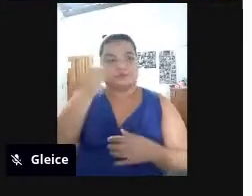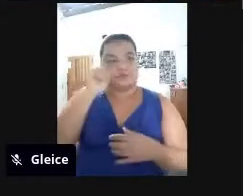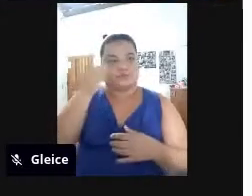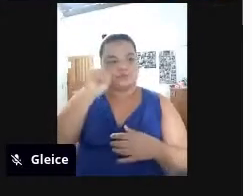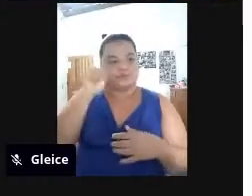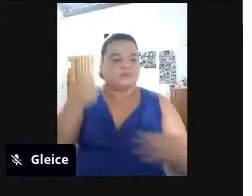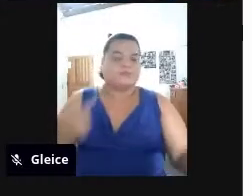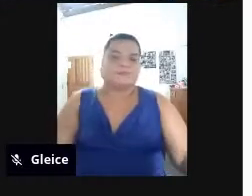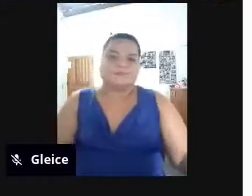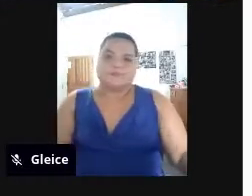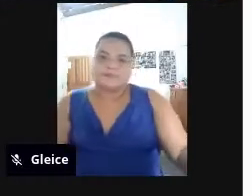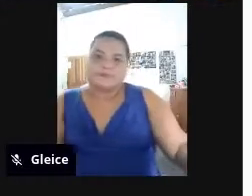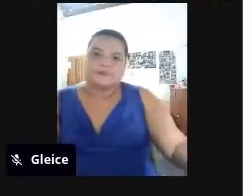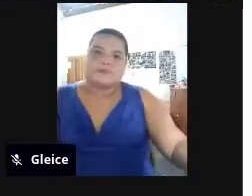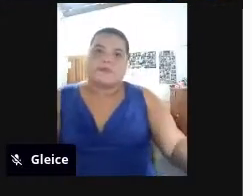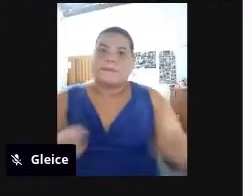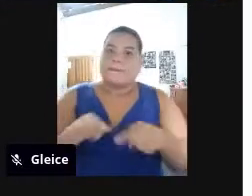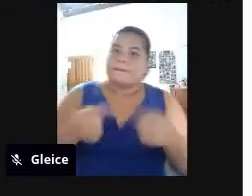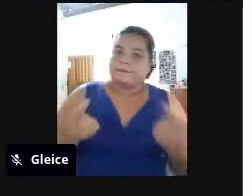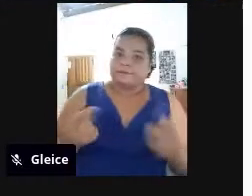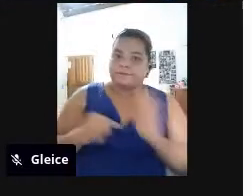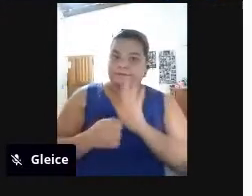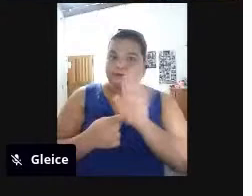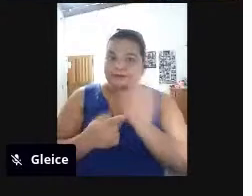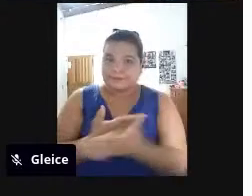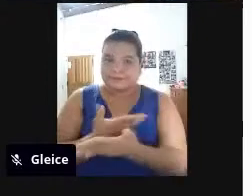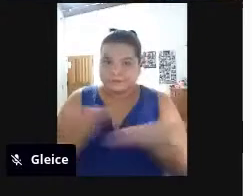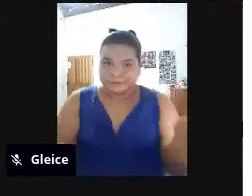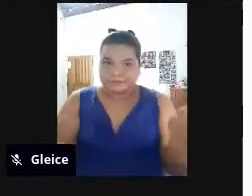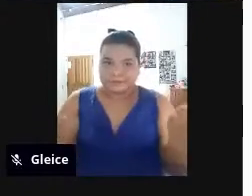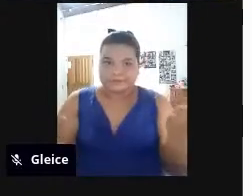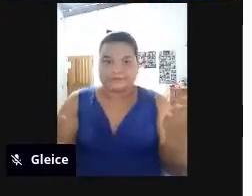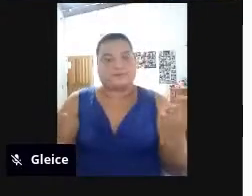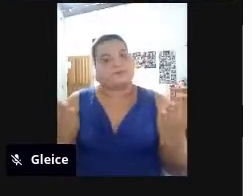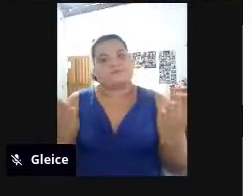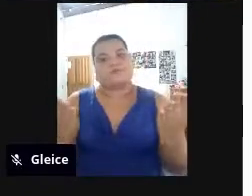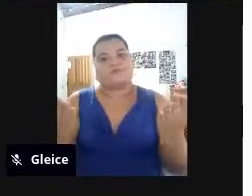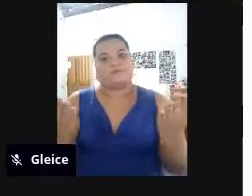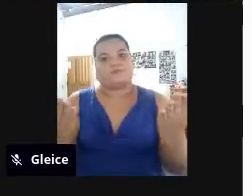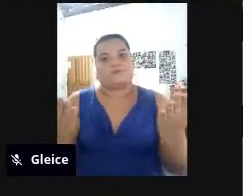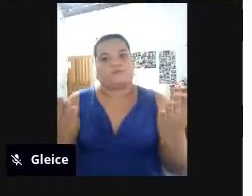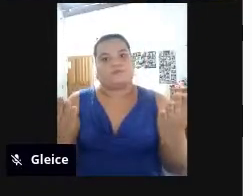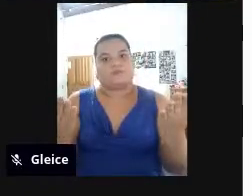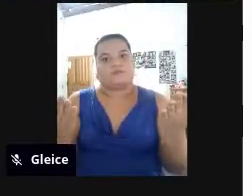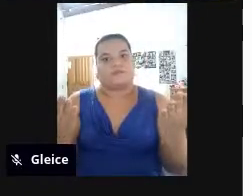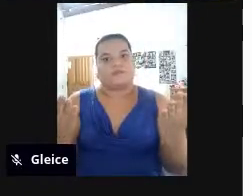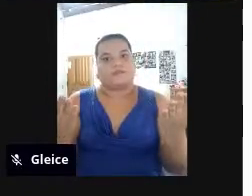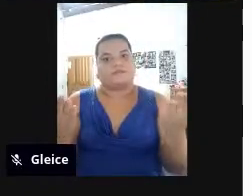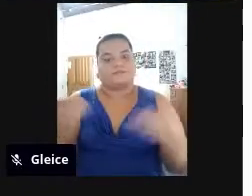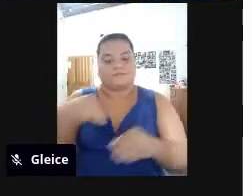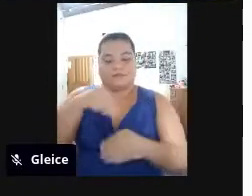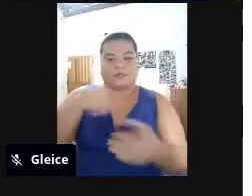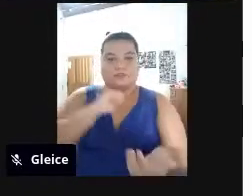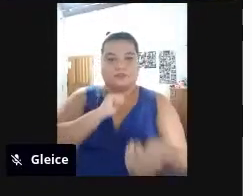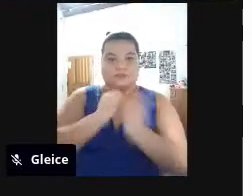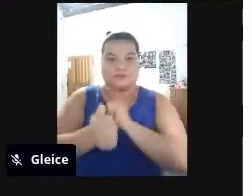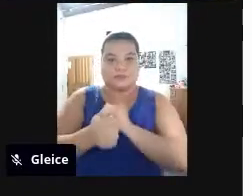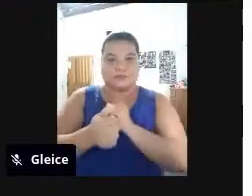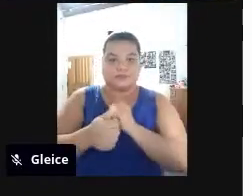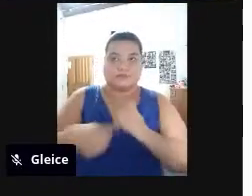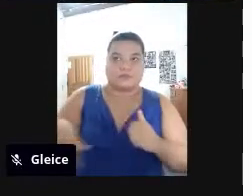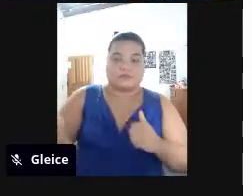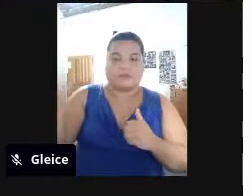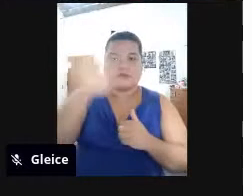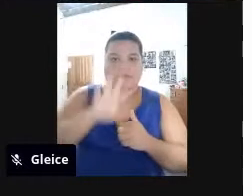para vocês que a posição da Sociedade Internacional de Nutrição Esportiva em relação à recomendação